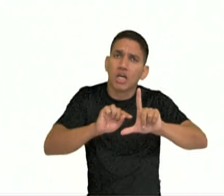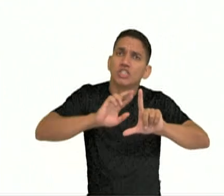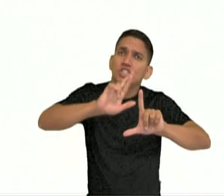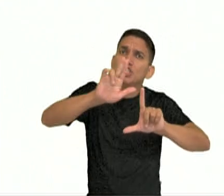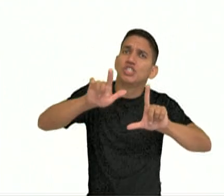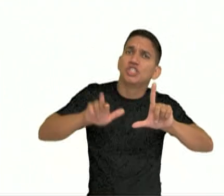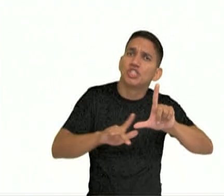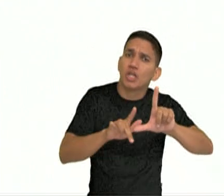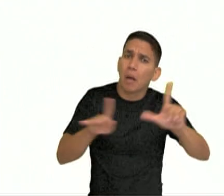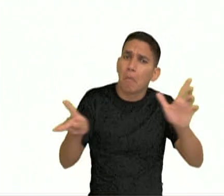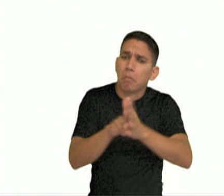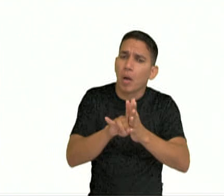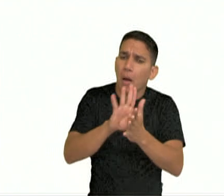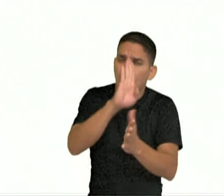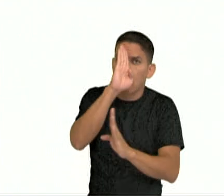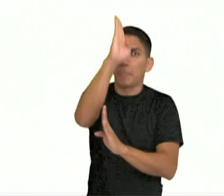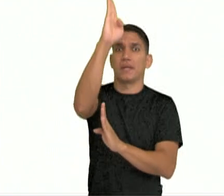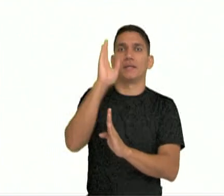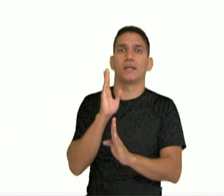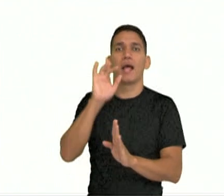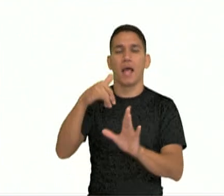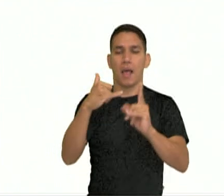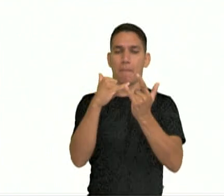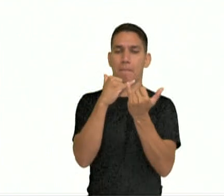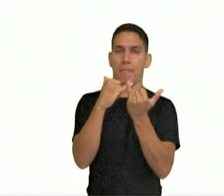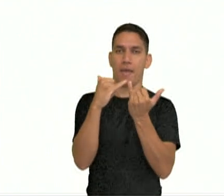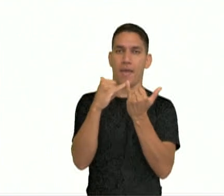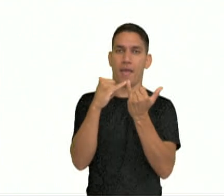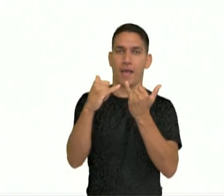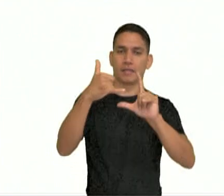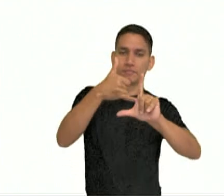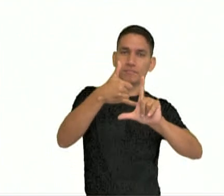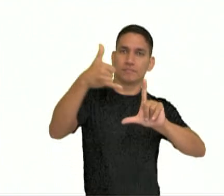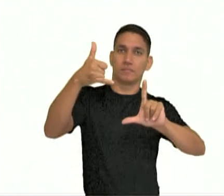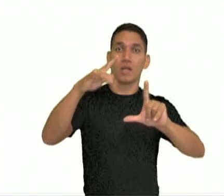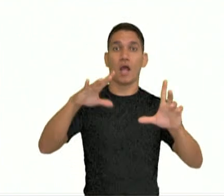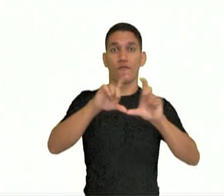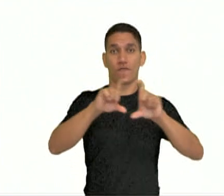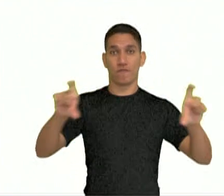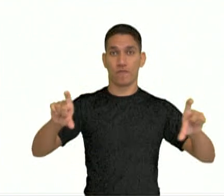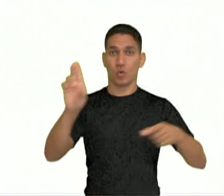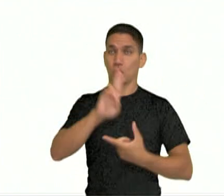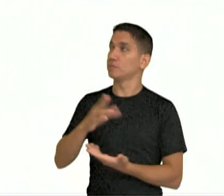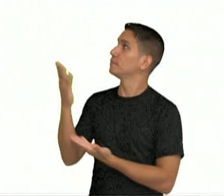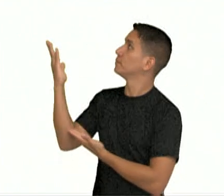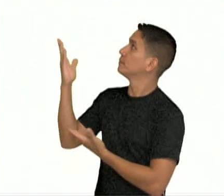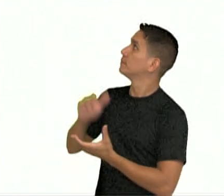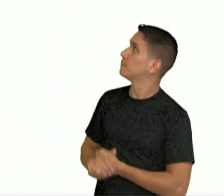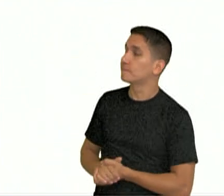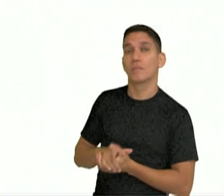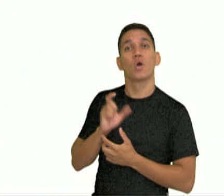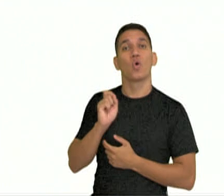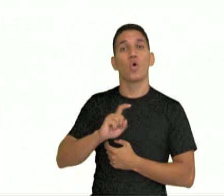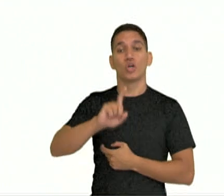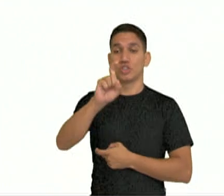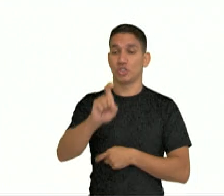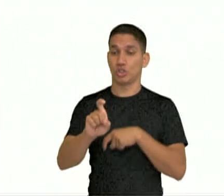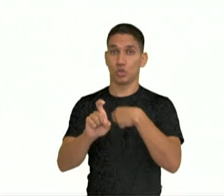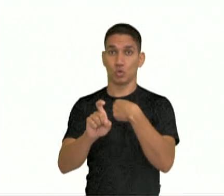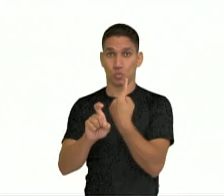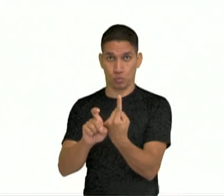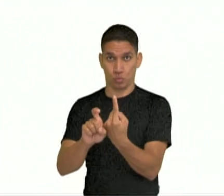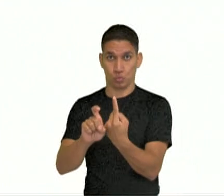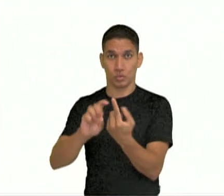valor central, que é um valor médio. A formulazinha que a gente vai usar é esta daqui, onde o x1 seria